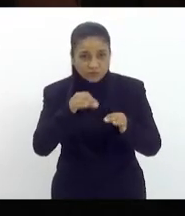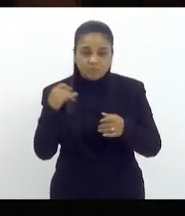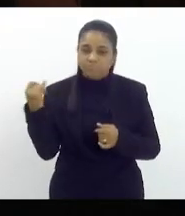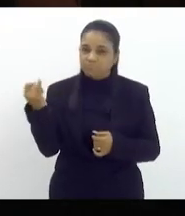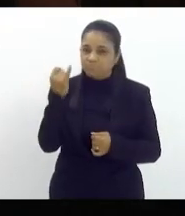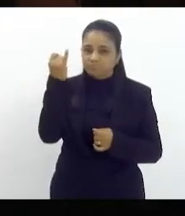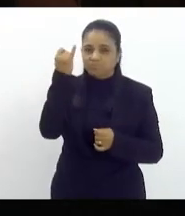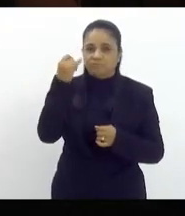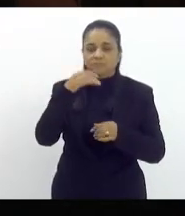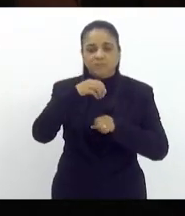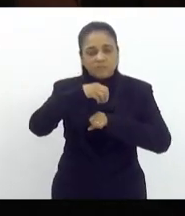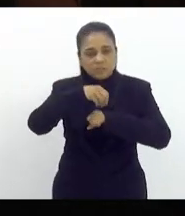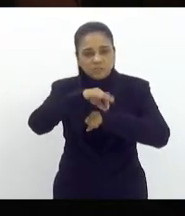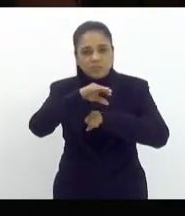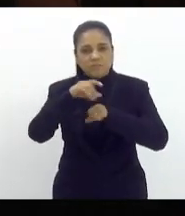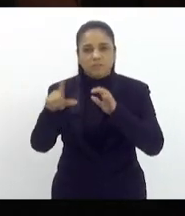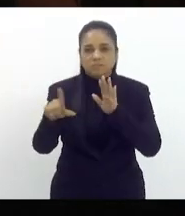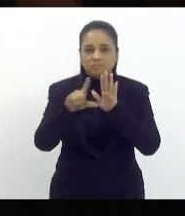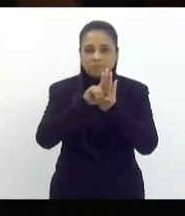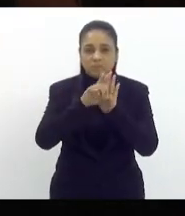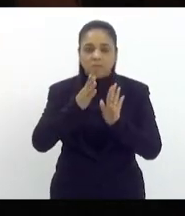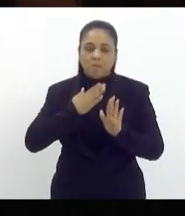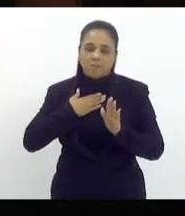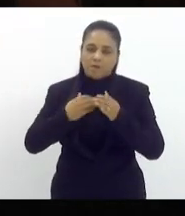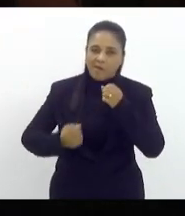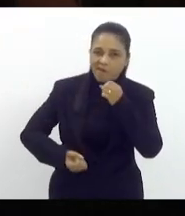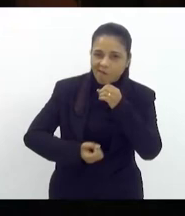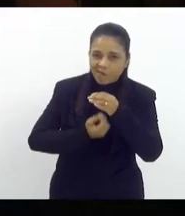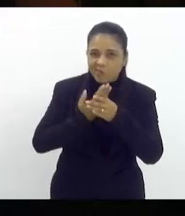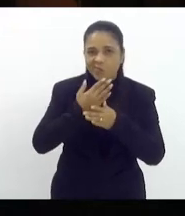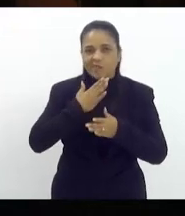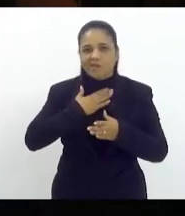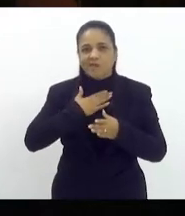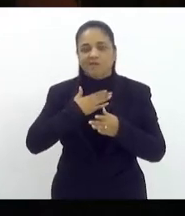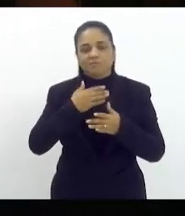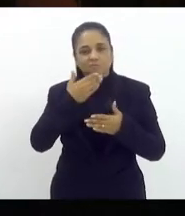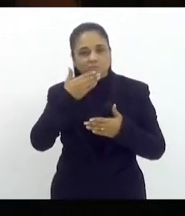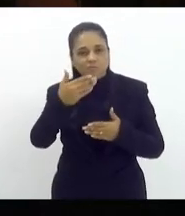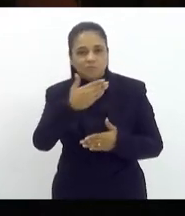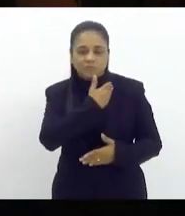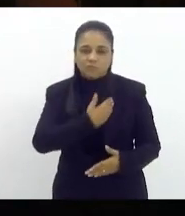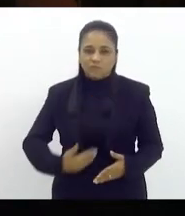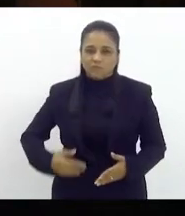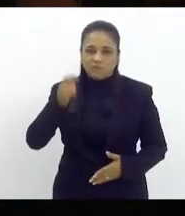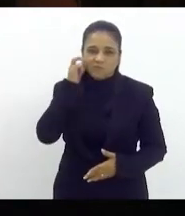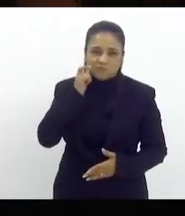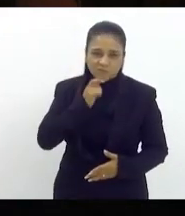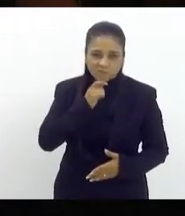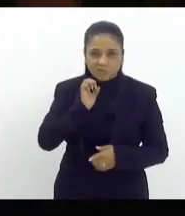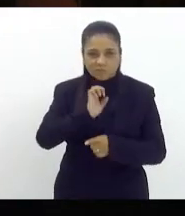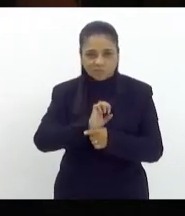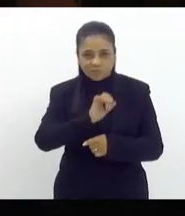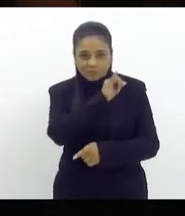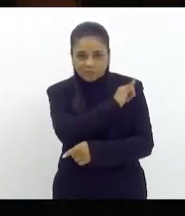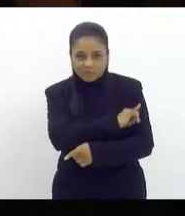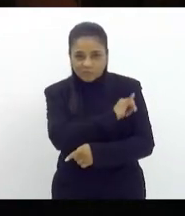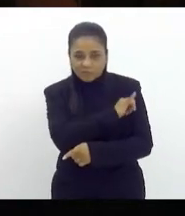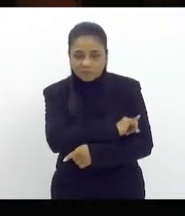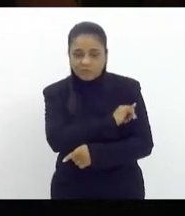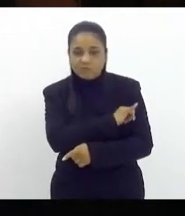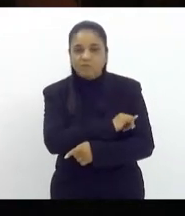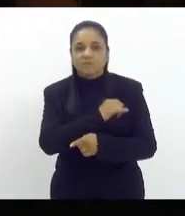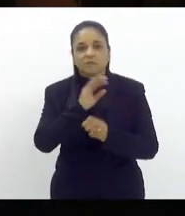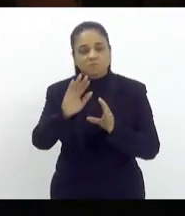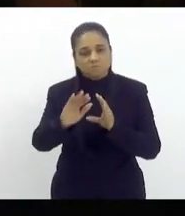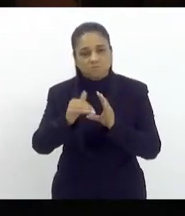essa indicação Legislativa da minha autoria que solicita o excelentíssimo Governador do Estado do Rio de Janeiro Cláudio Castro